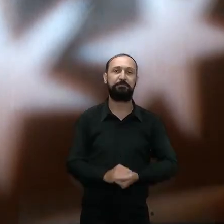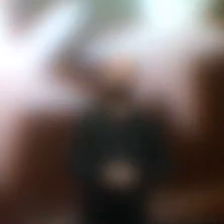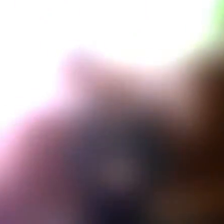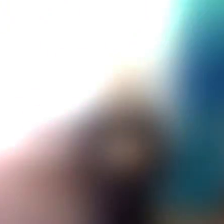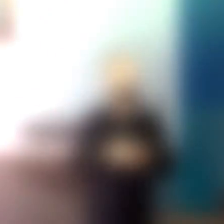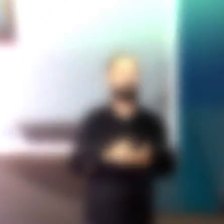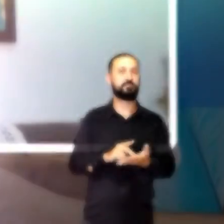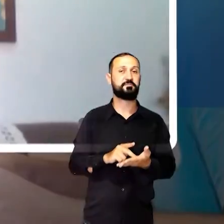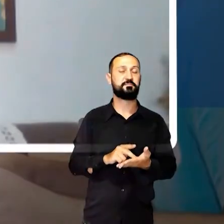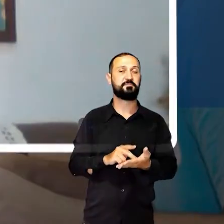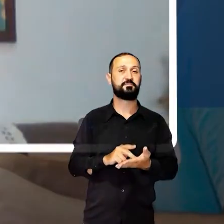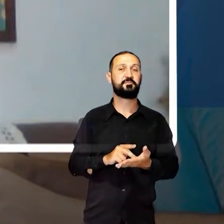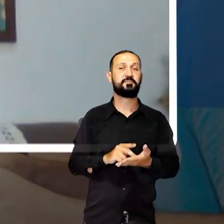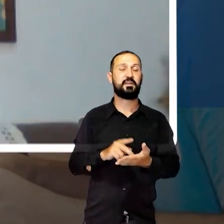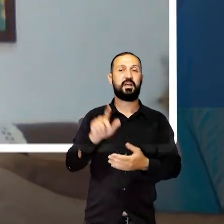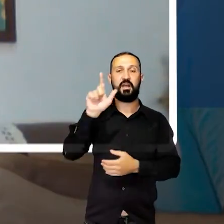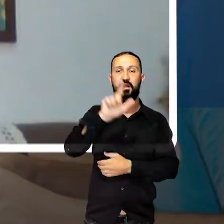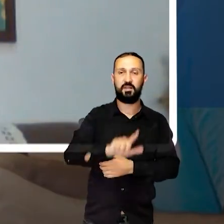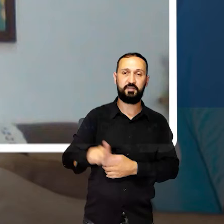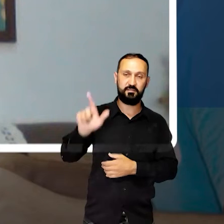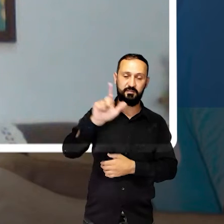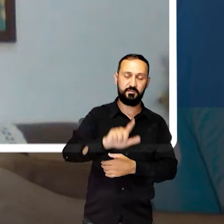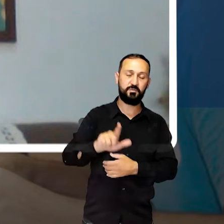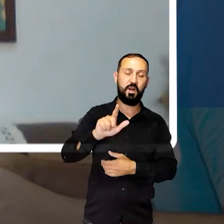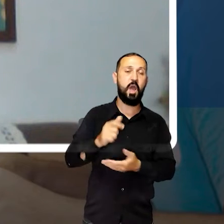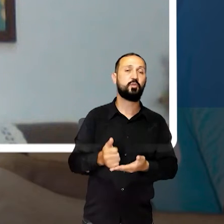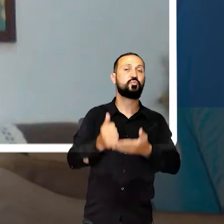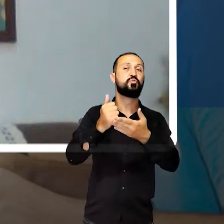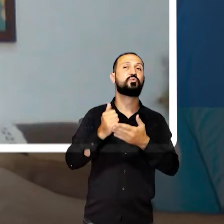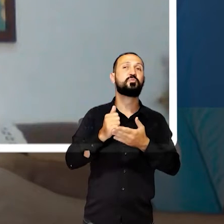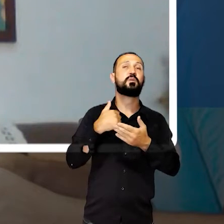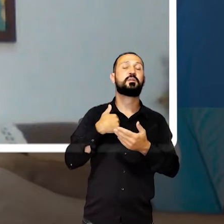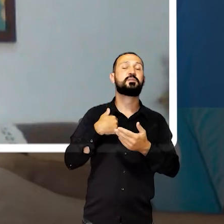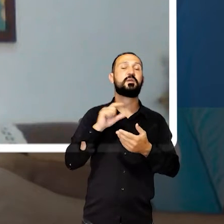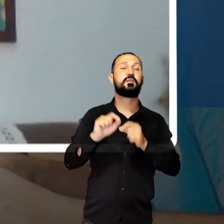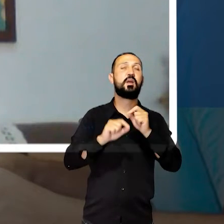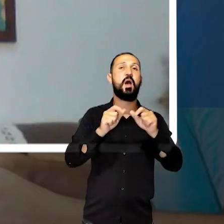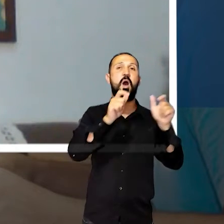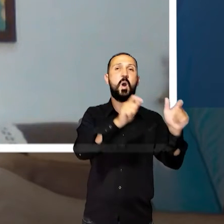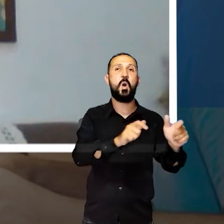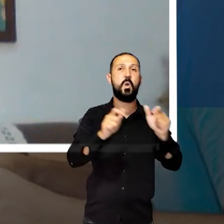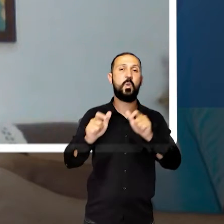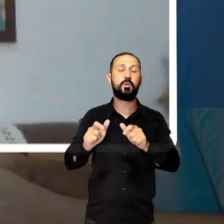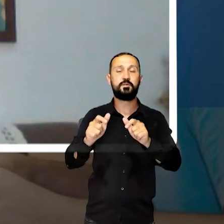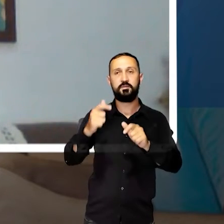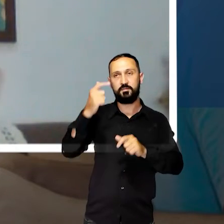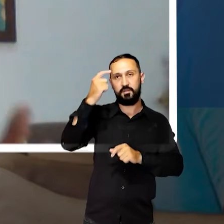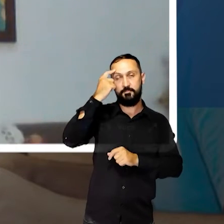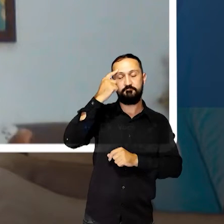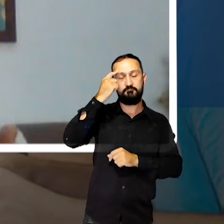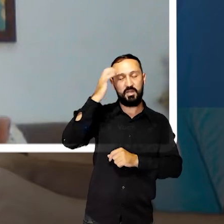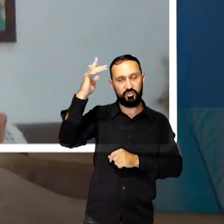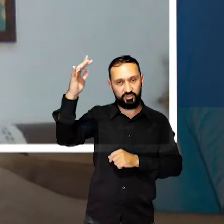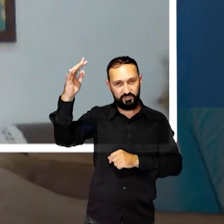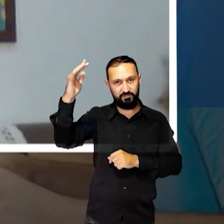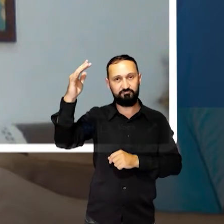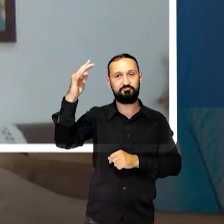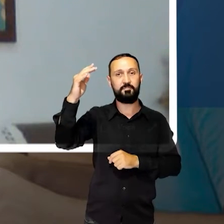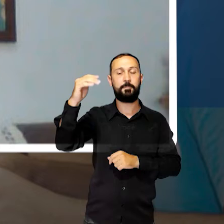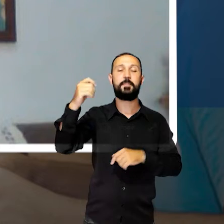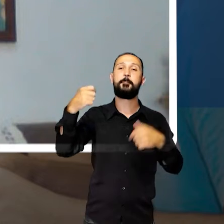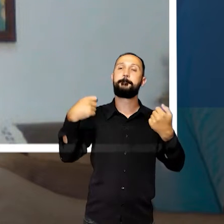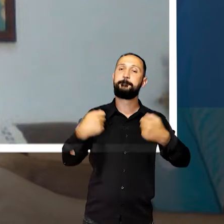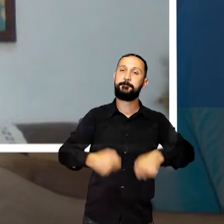leitura. A literatura, ela nos leva a portais da imaginação.